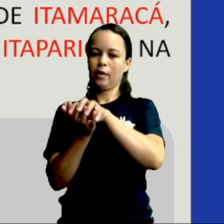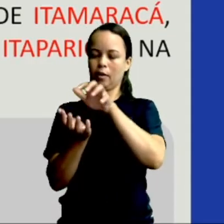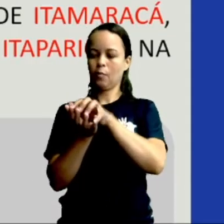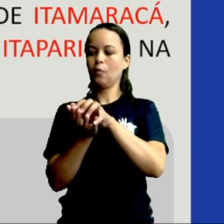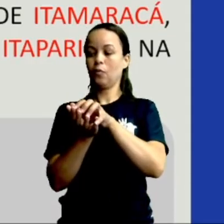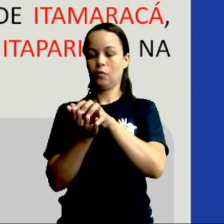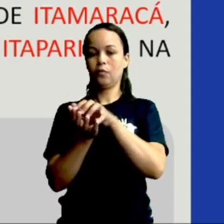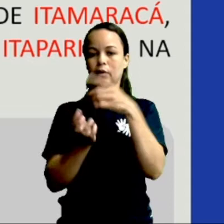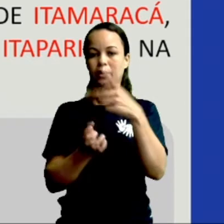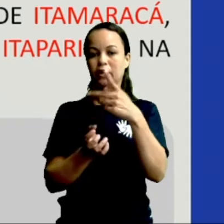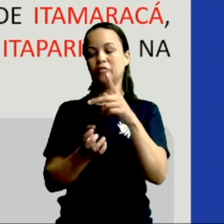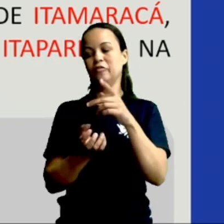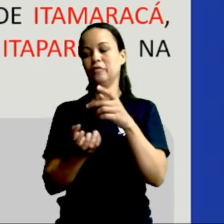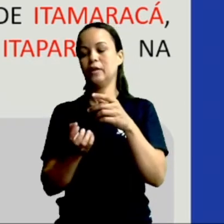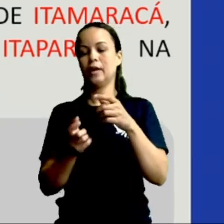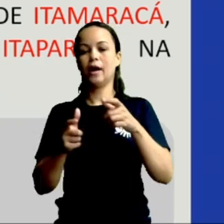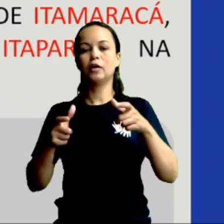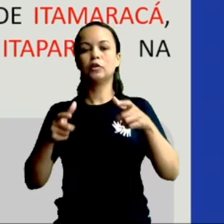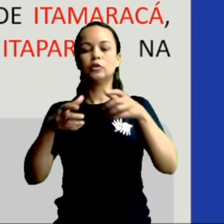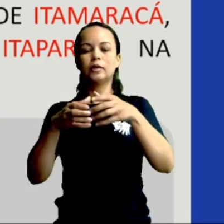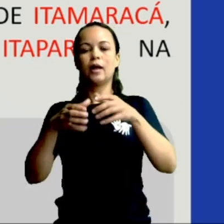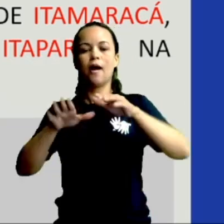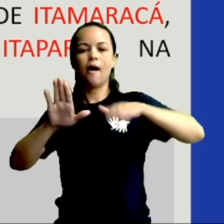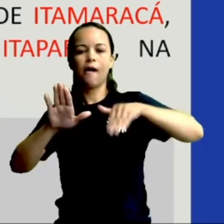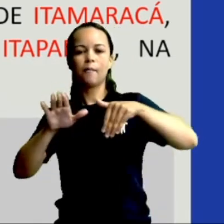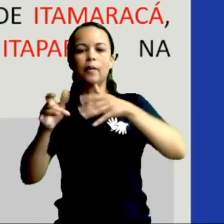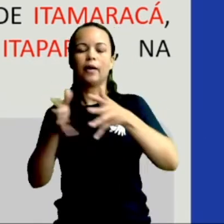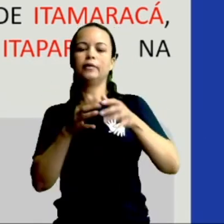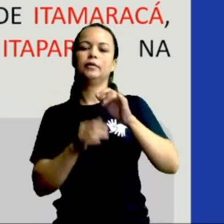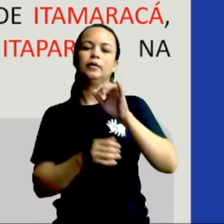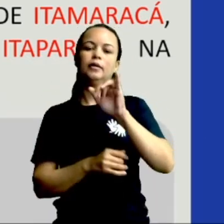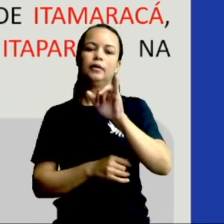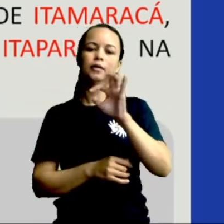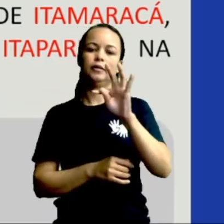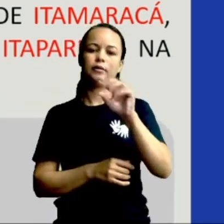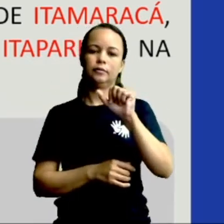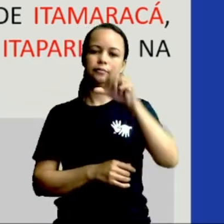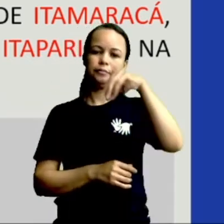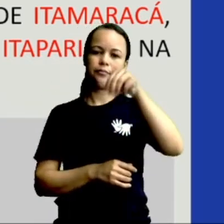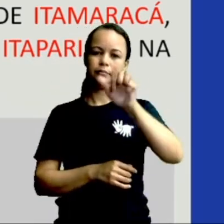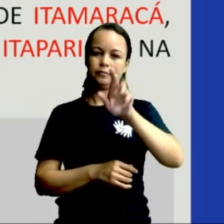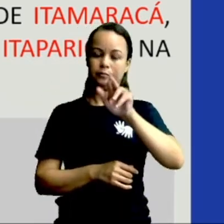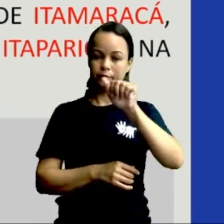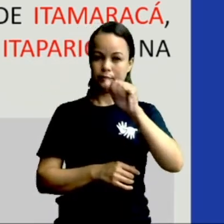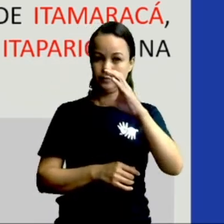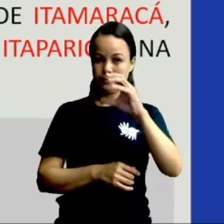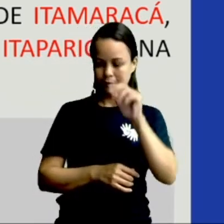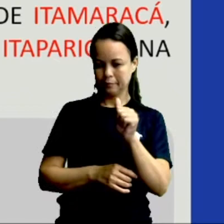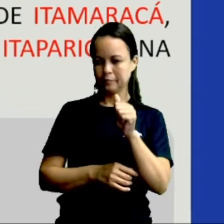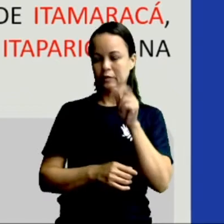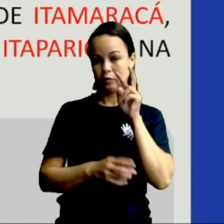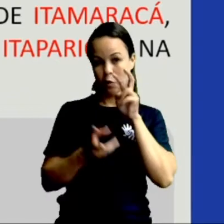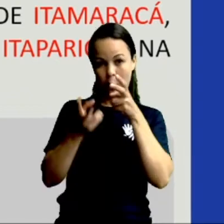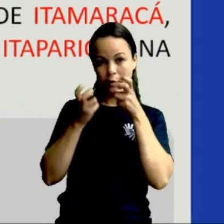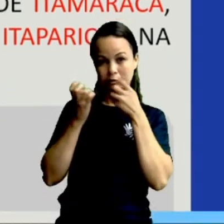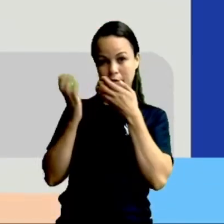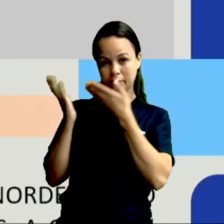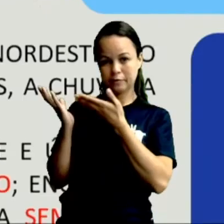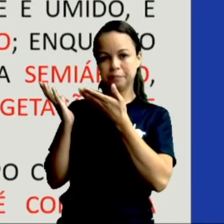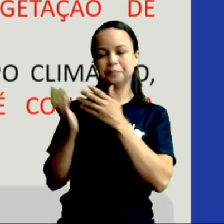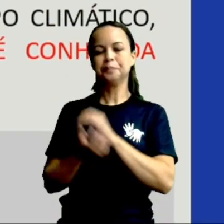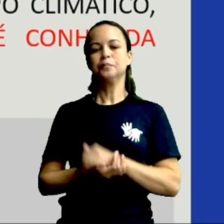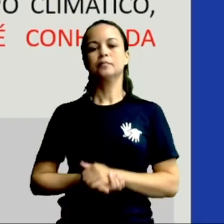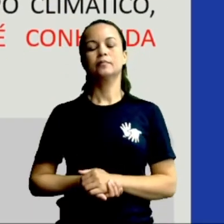que fica na ilha de Itamaracá, certo? Você observa na imagem, você vê bem o desenhozinho do Forte Orange.